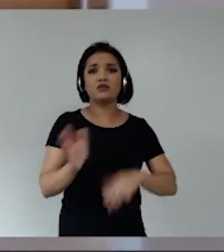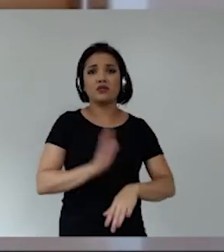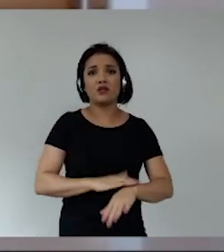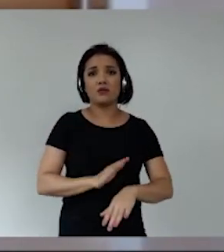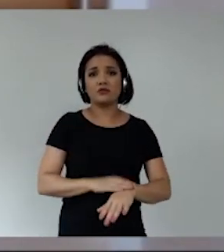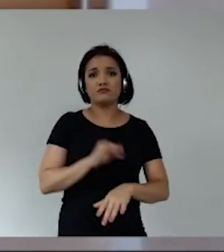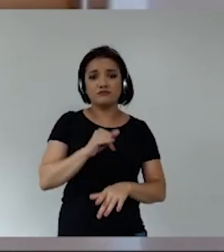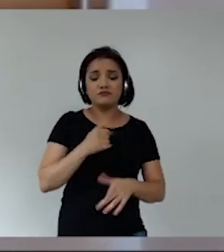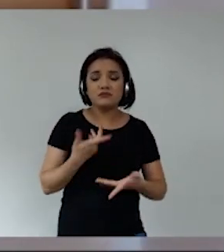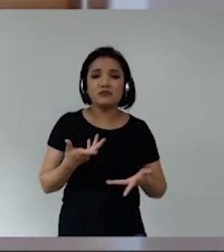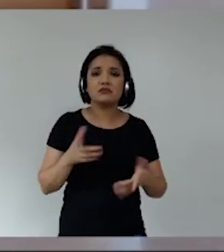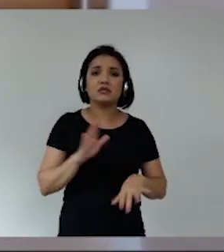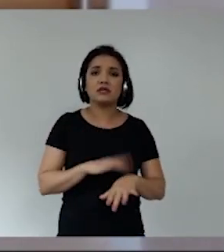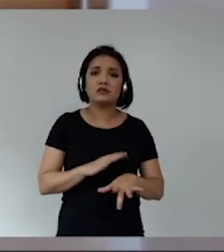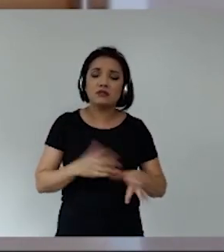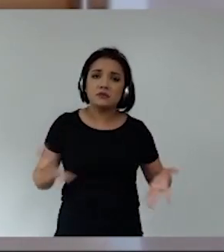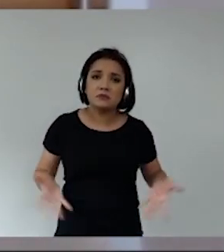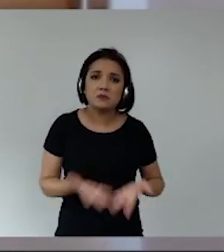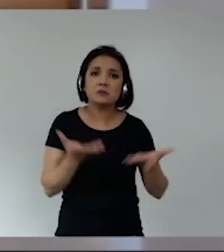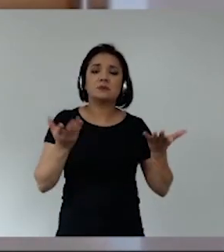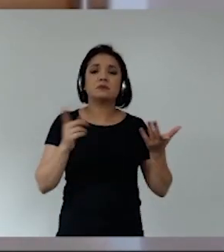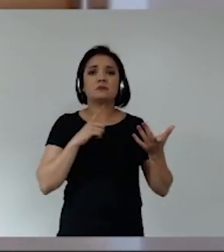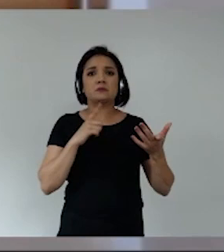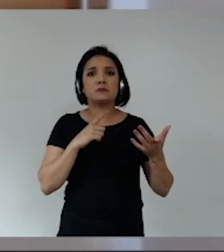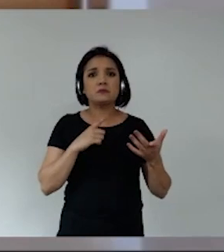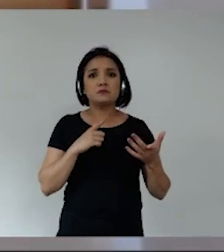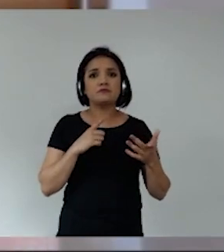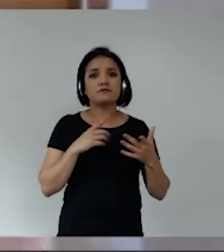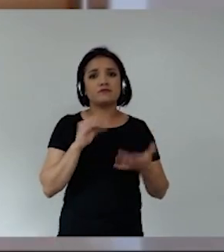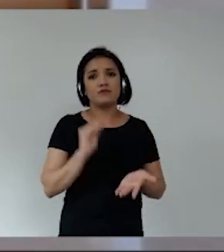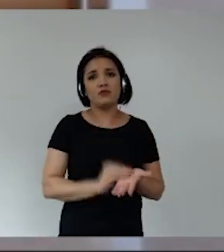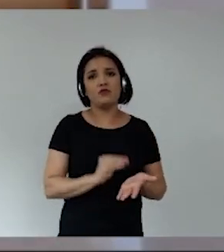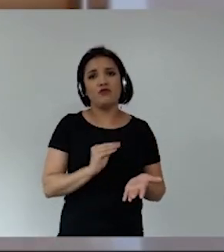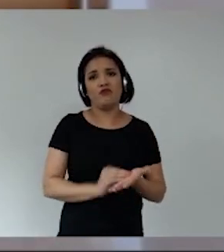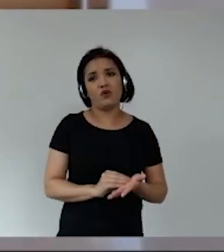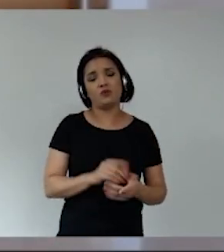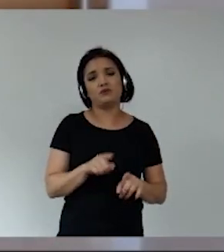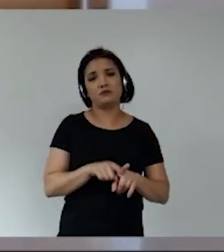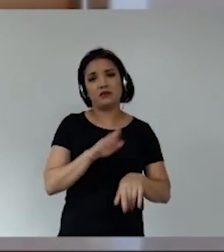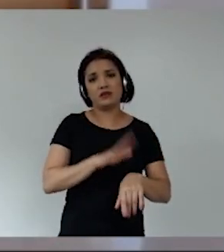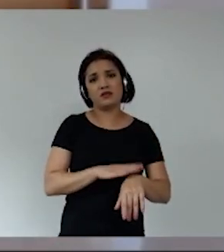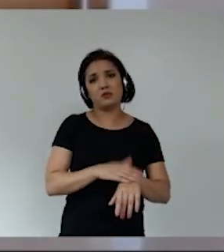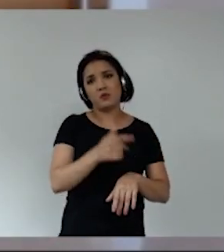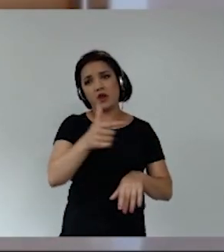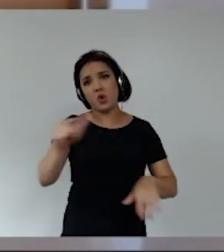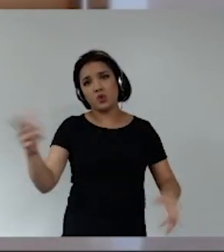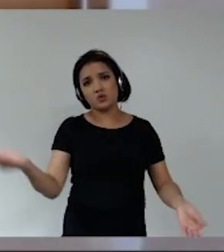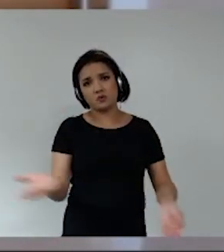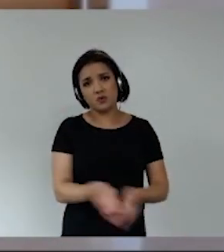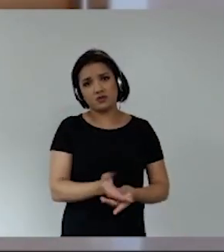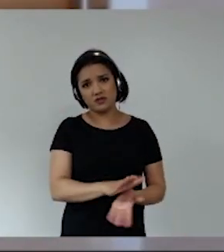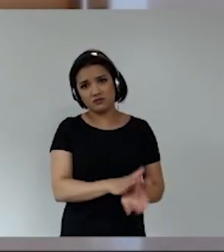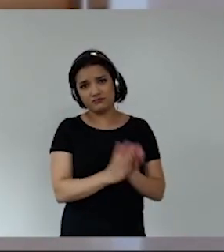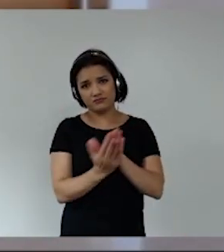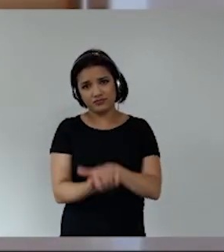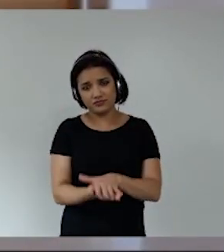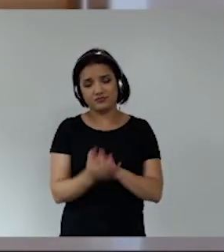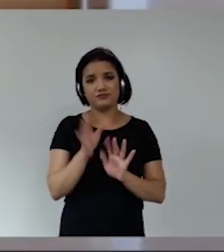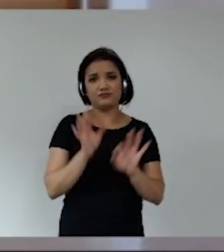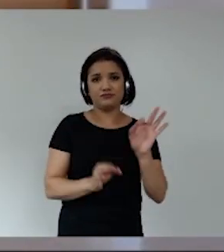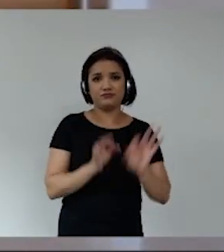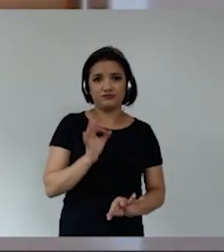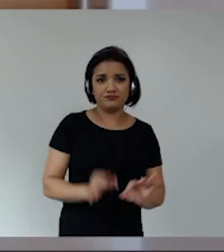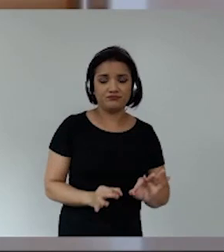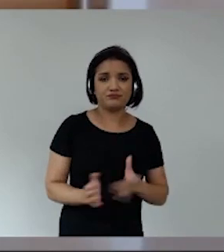Se você investe muito tempo, o magistrado investe muito tempo em execuções, falta a ele tempo para outras ações judiciais. Né? Um outro